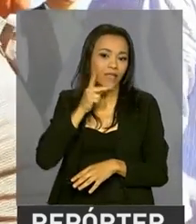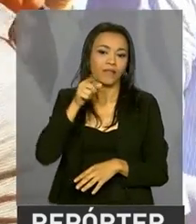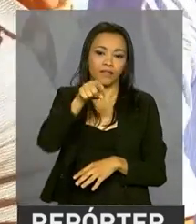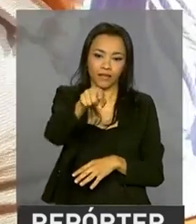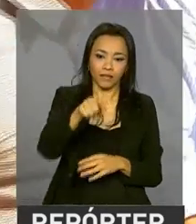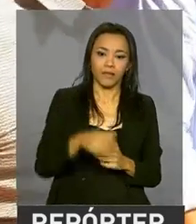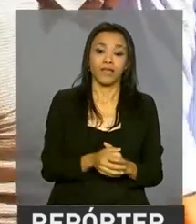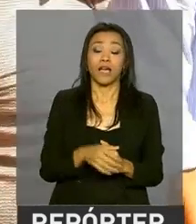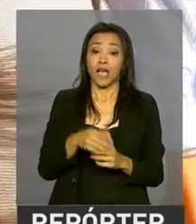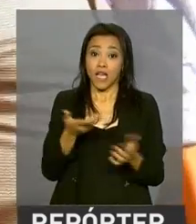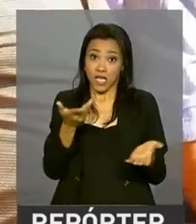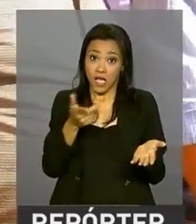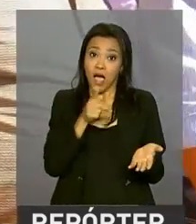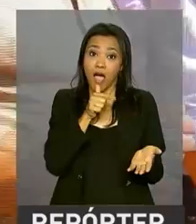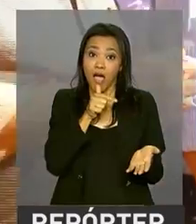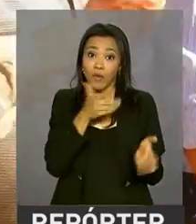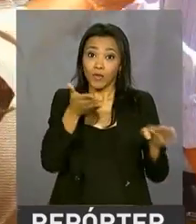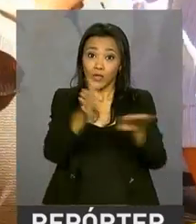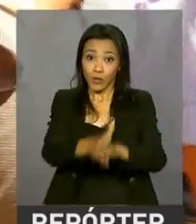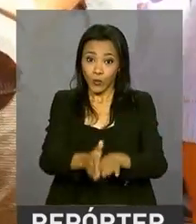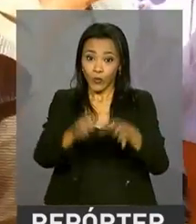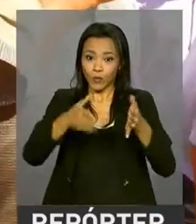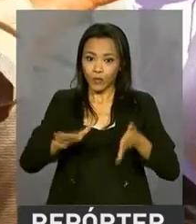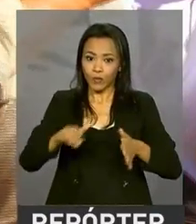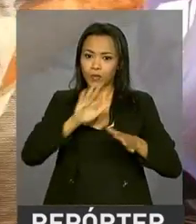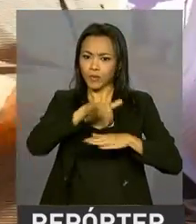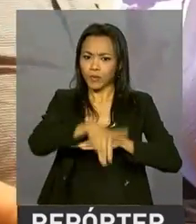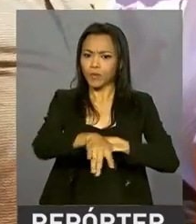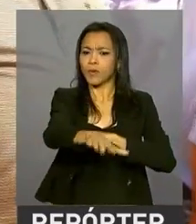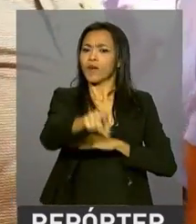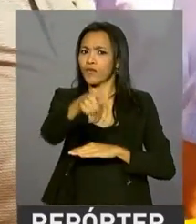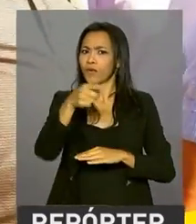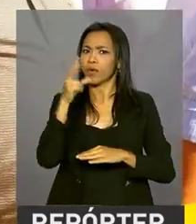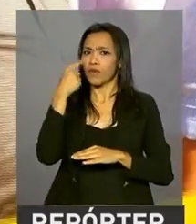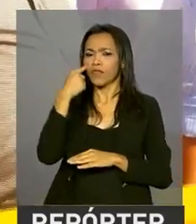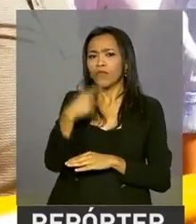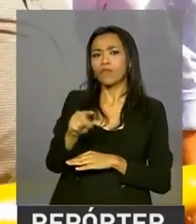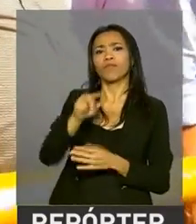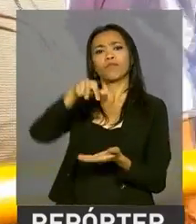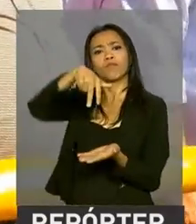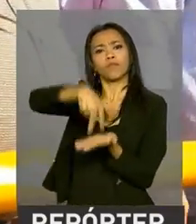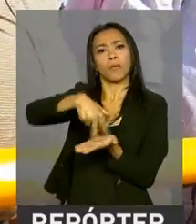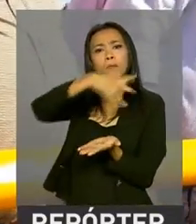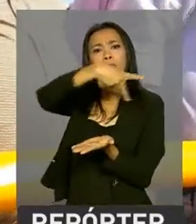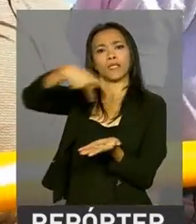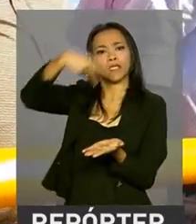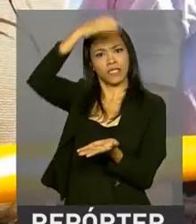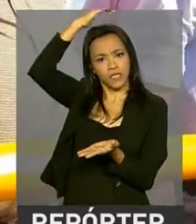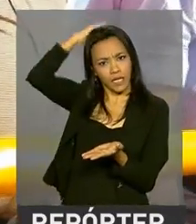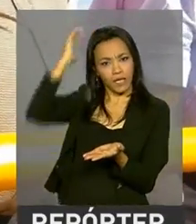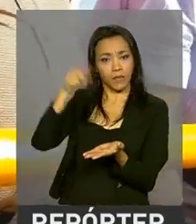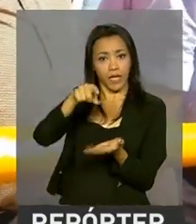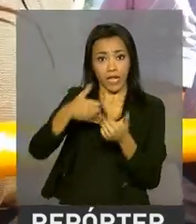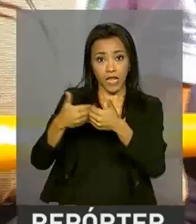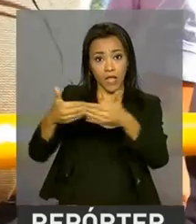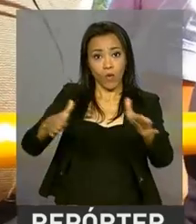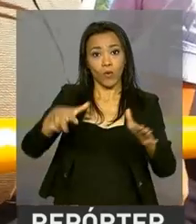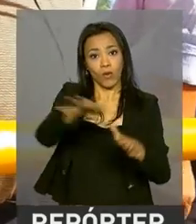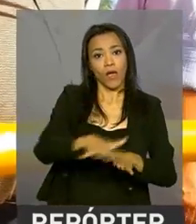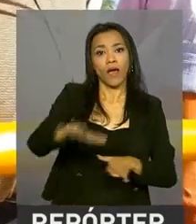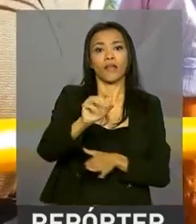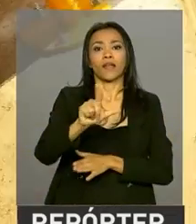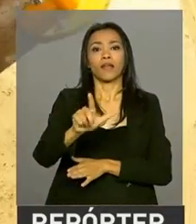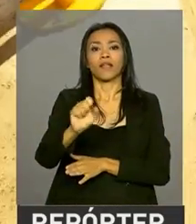chegada das águas do São Francisco ao estado foi acompanhada de perto pelo presidente Michel Temer. Ele inaugurou o eixo leste do projeto